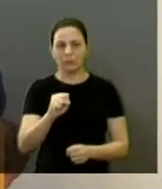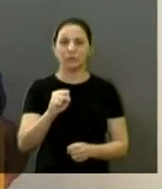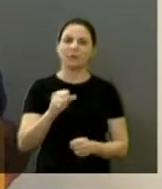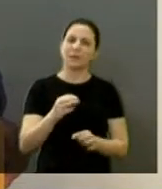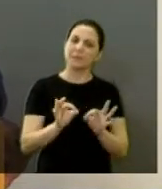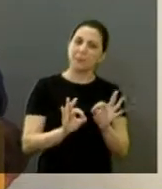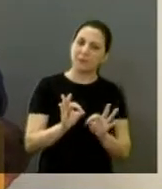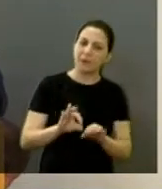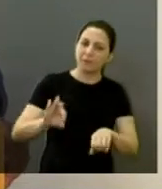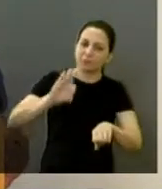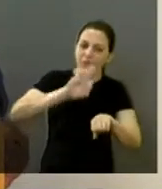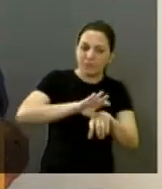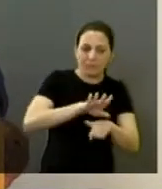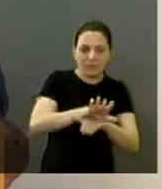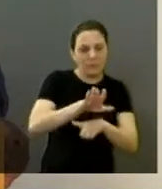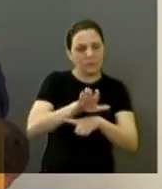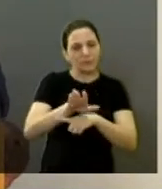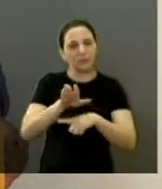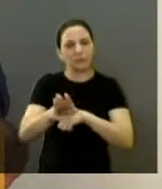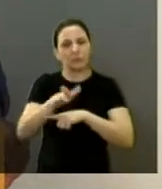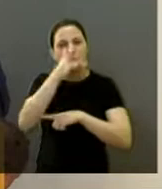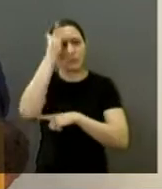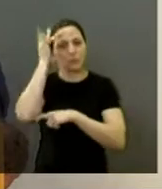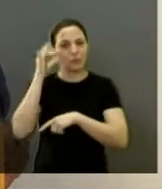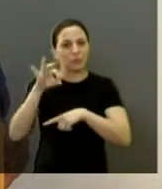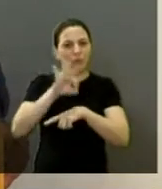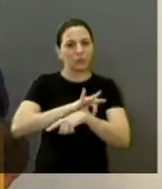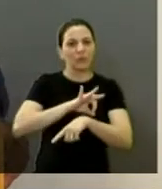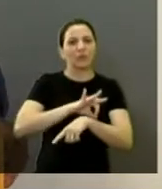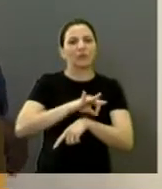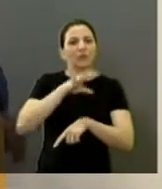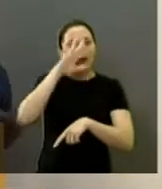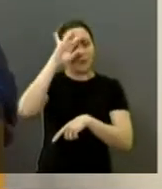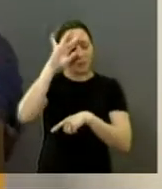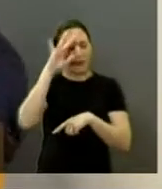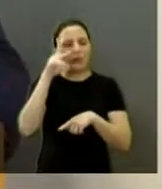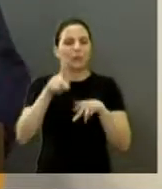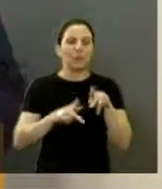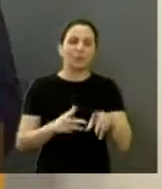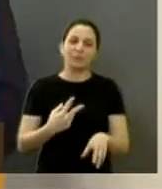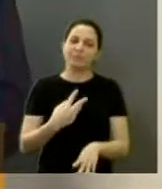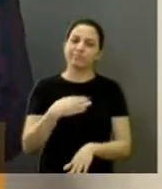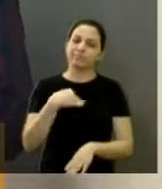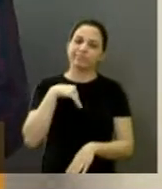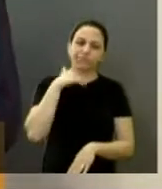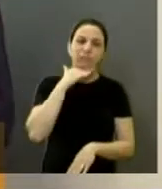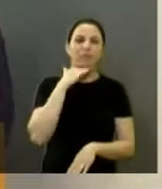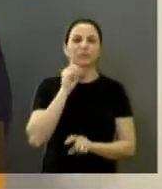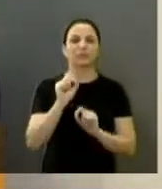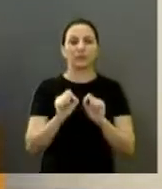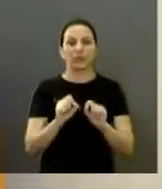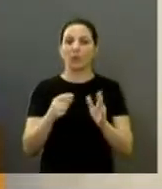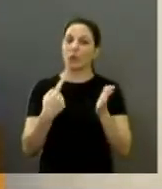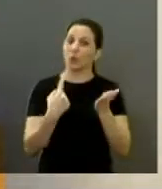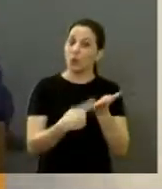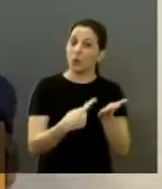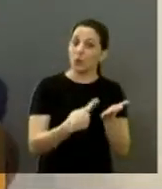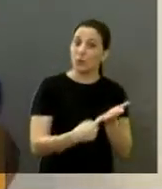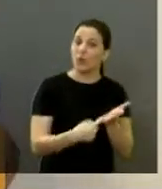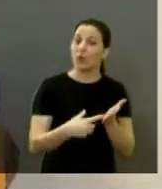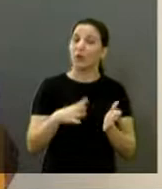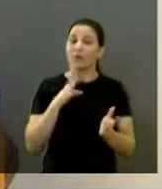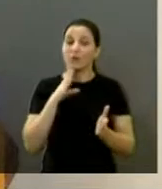centro de atendimento a pessoas com dengue o a população não agüentava mais a situação e até quero marcar com ele que eu quero conhecer esse